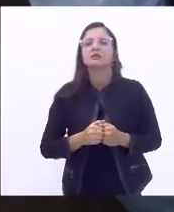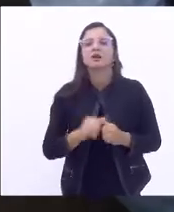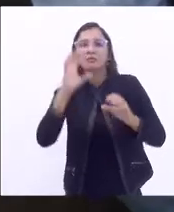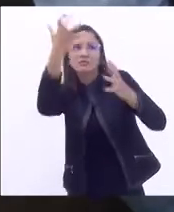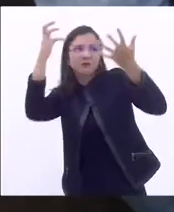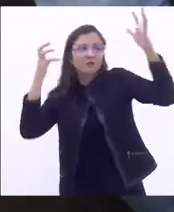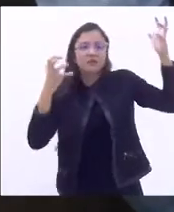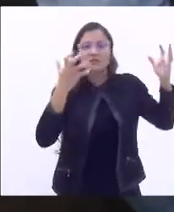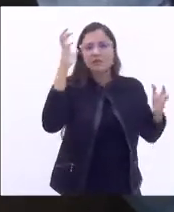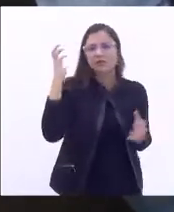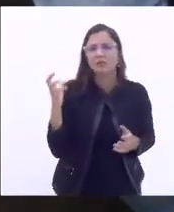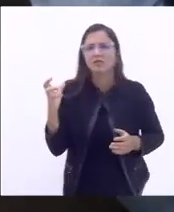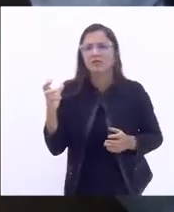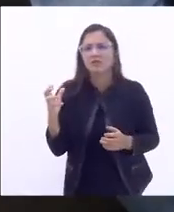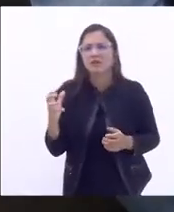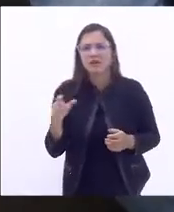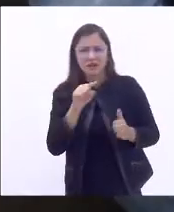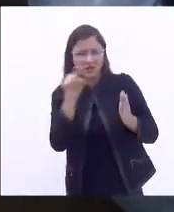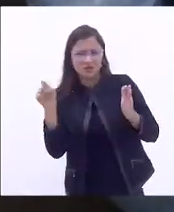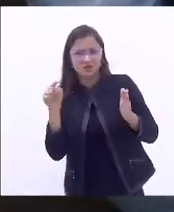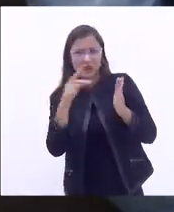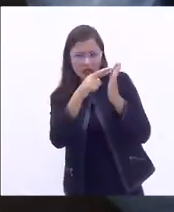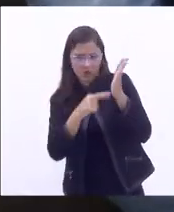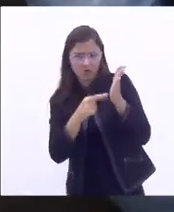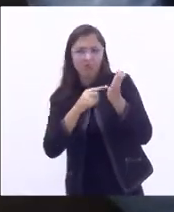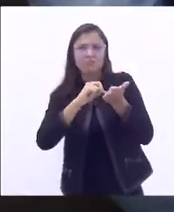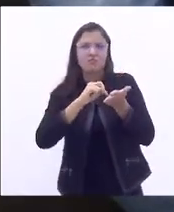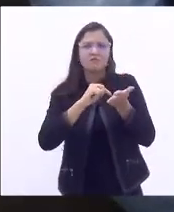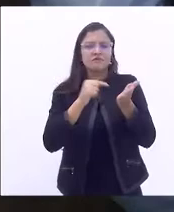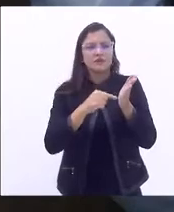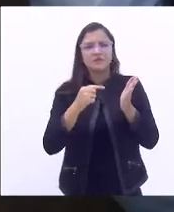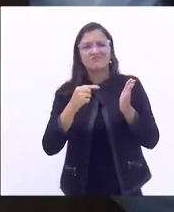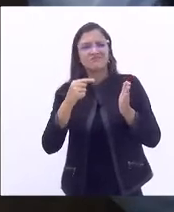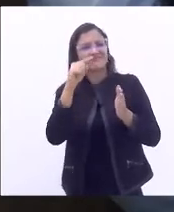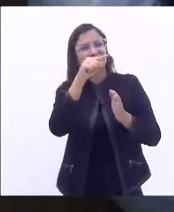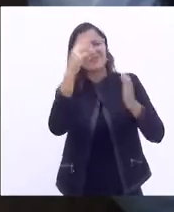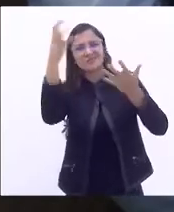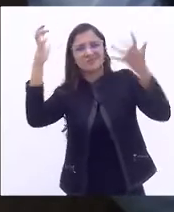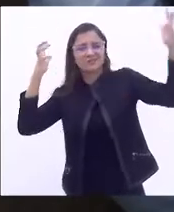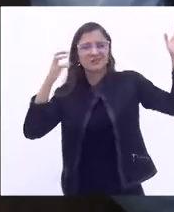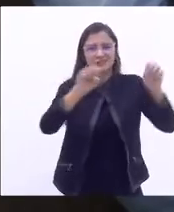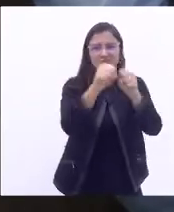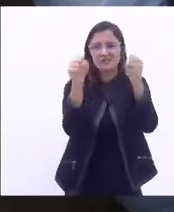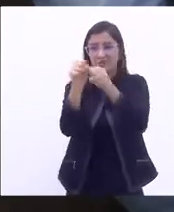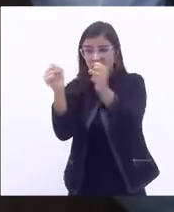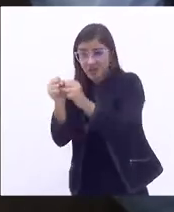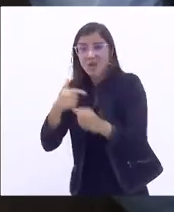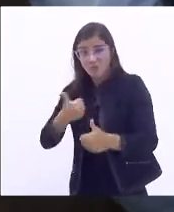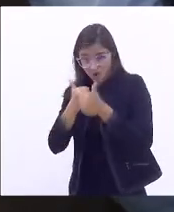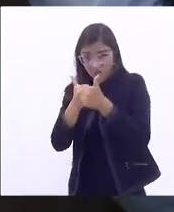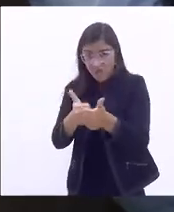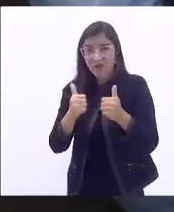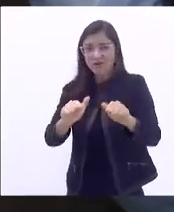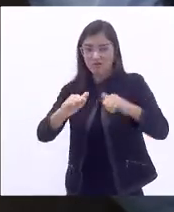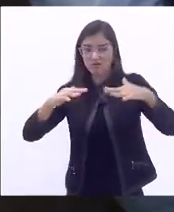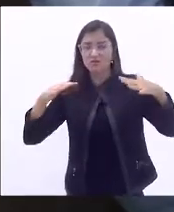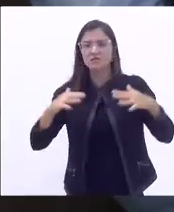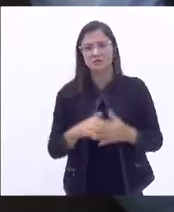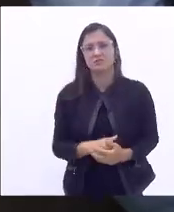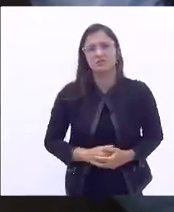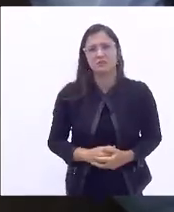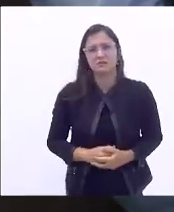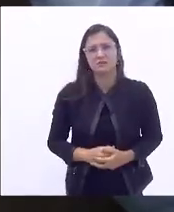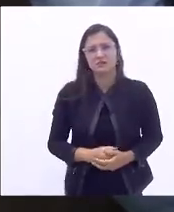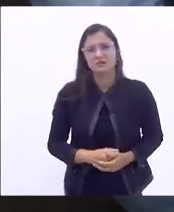com os trâmites do relatório de impacto ambiental. Eu acompanhei quase todas as audiências públicas tratando dessa matéria.